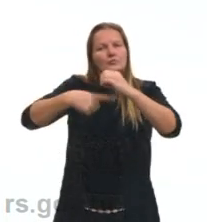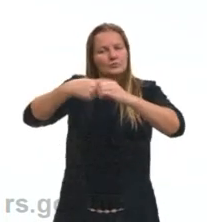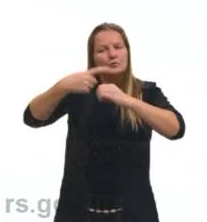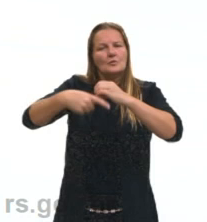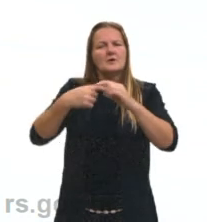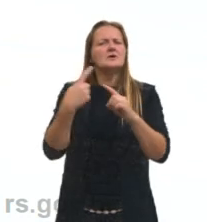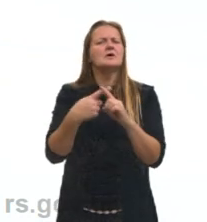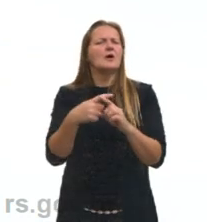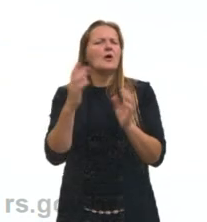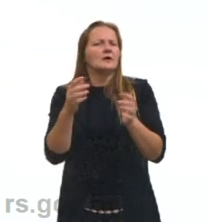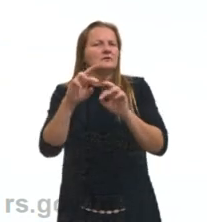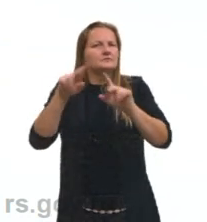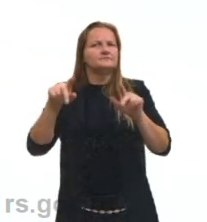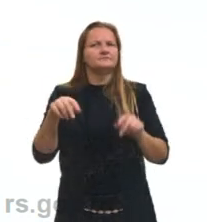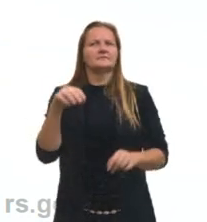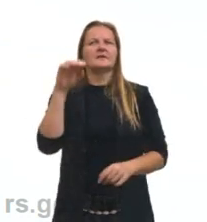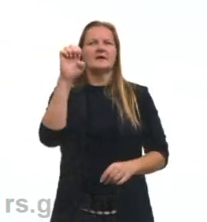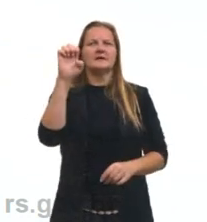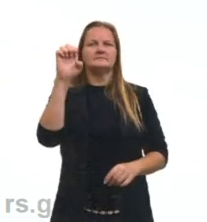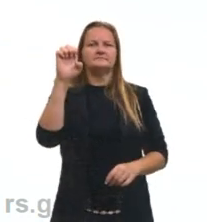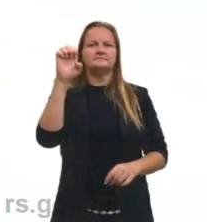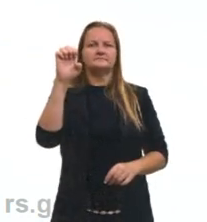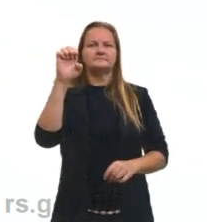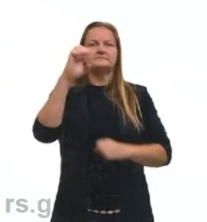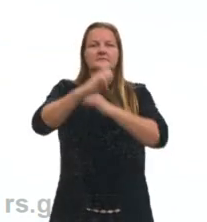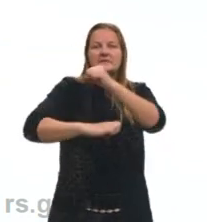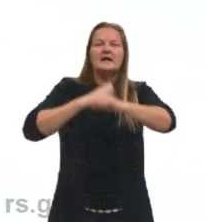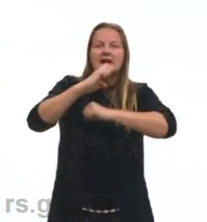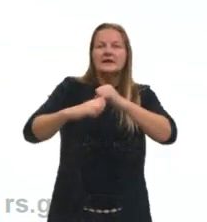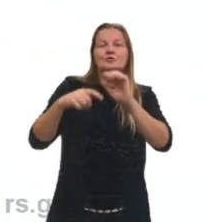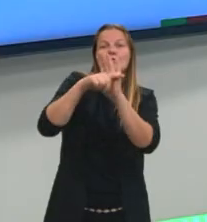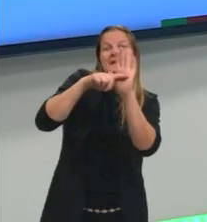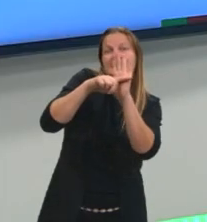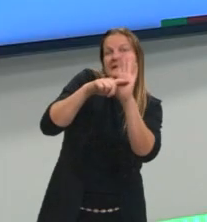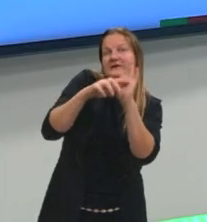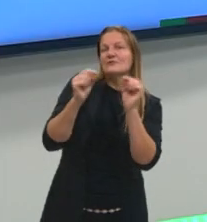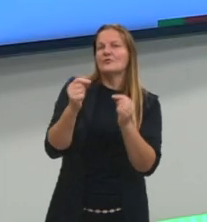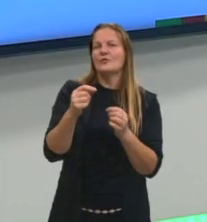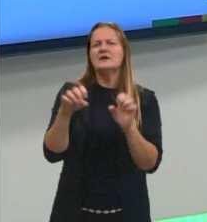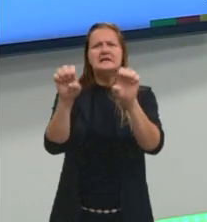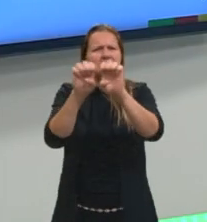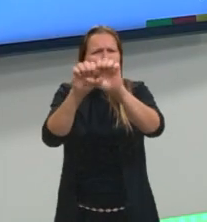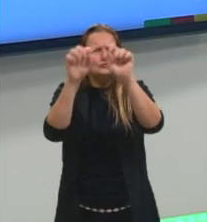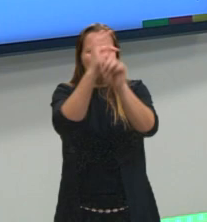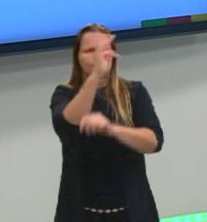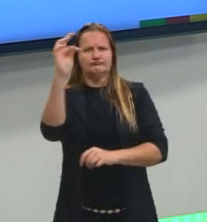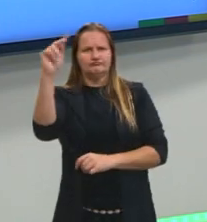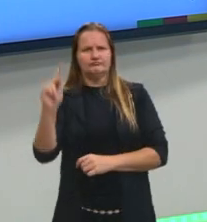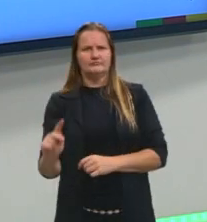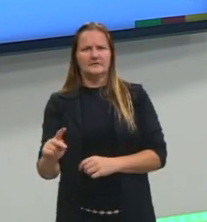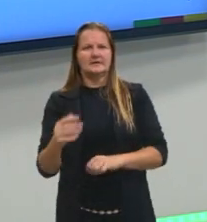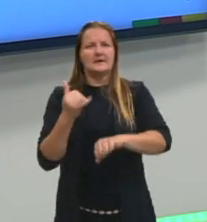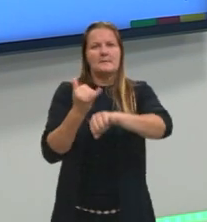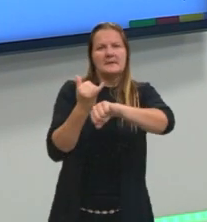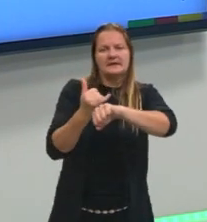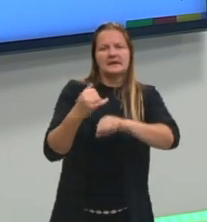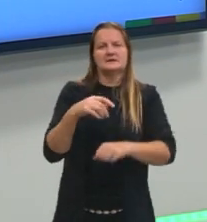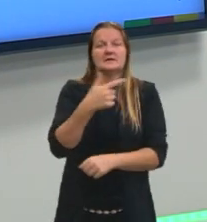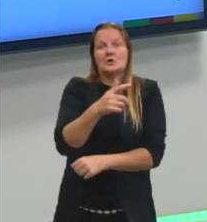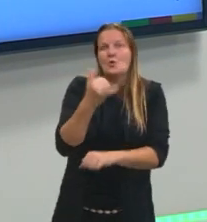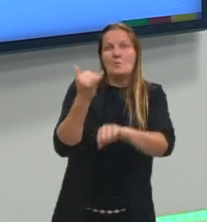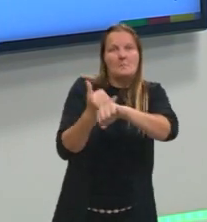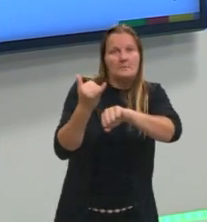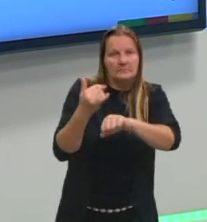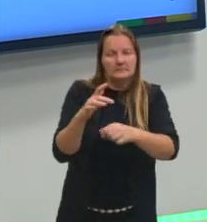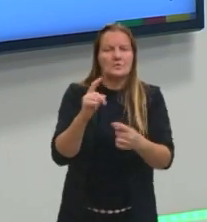eletronegatividade o que que seria quando nós estudamos lá a estrutura da tabela a gente falou de metais ametais